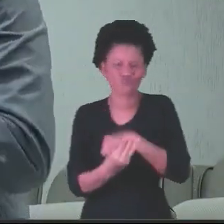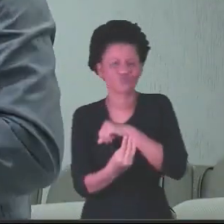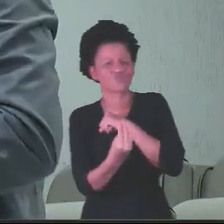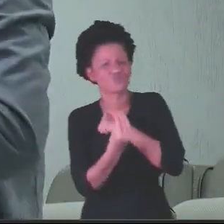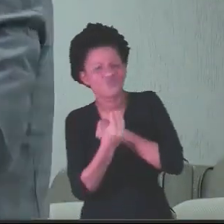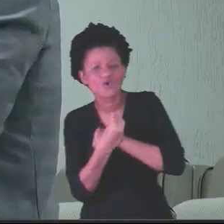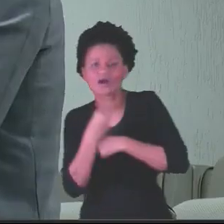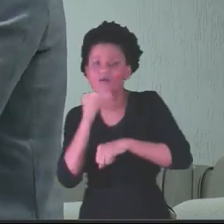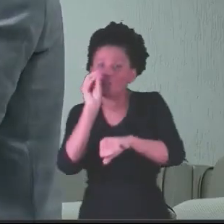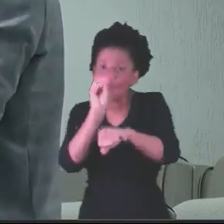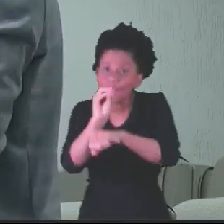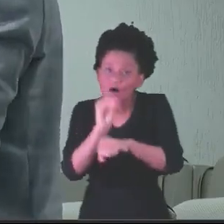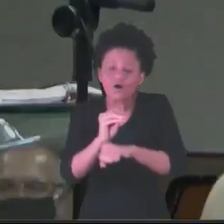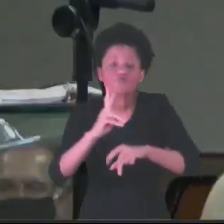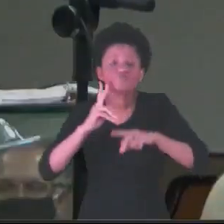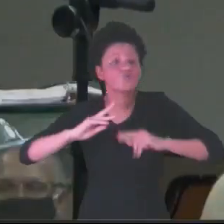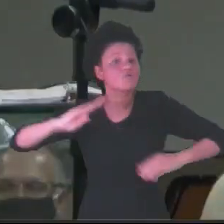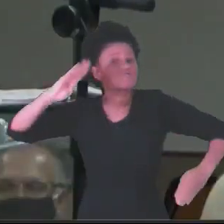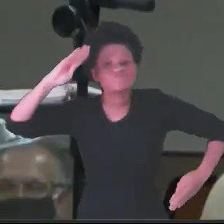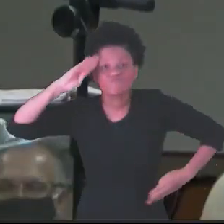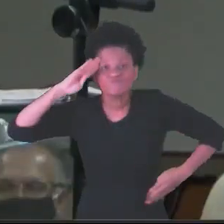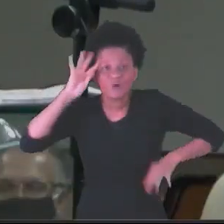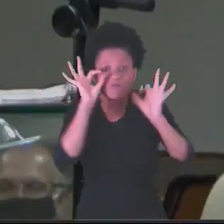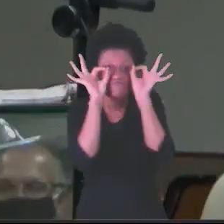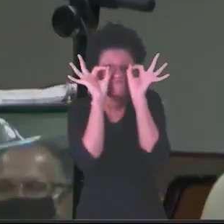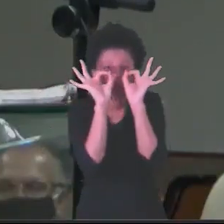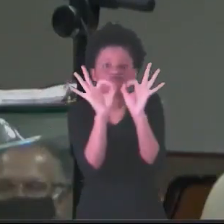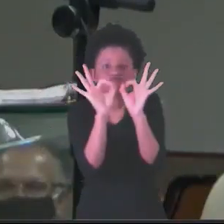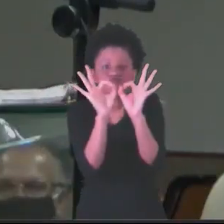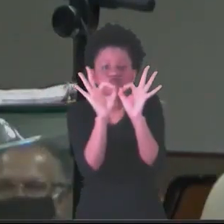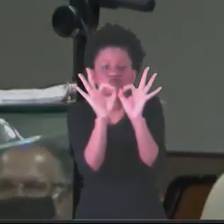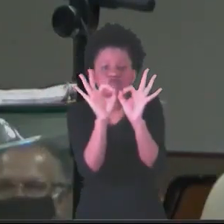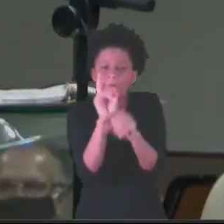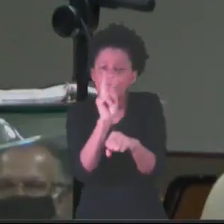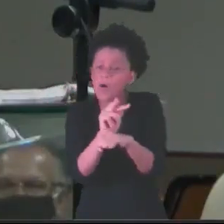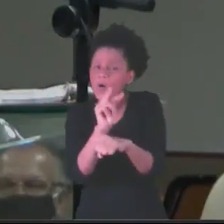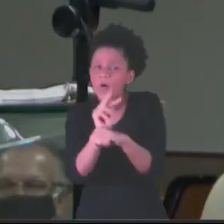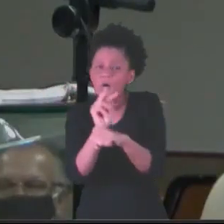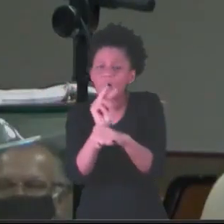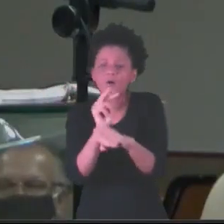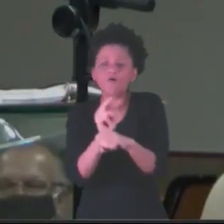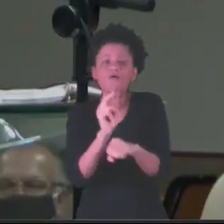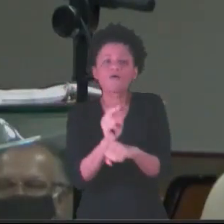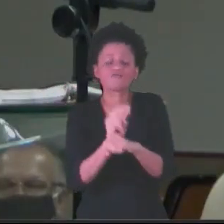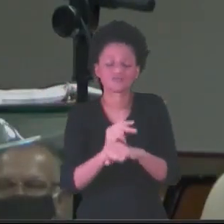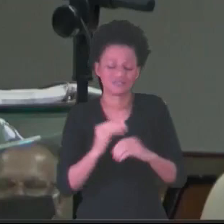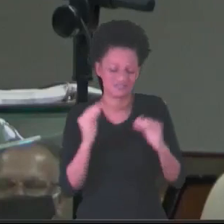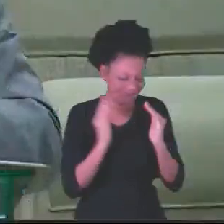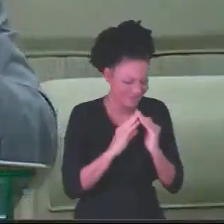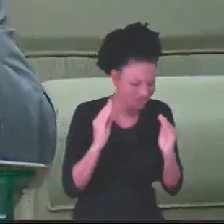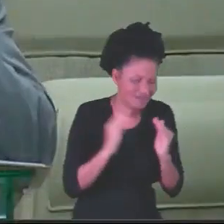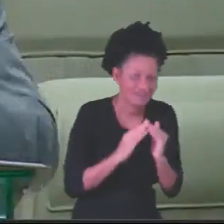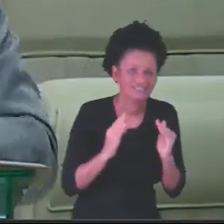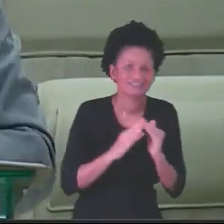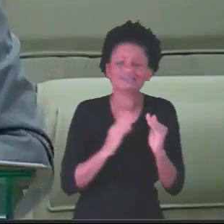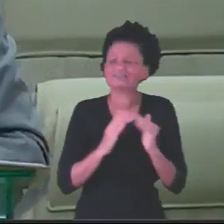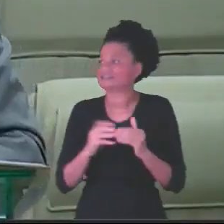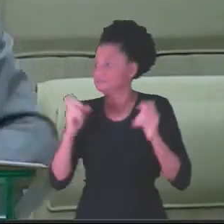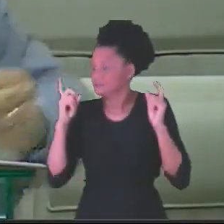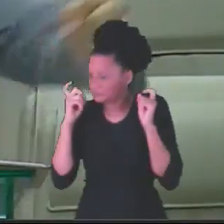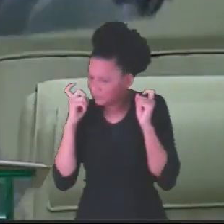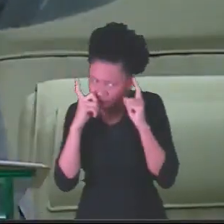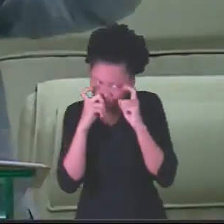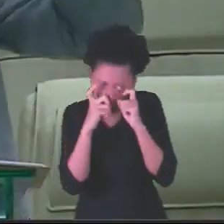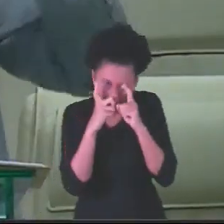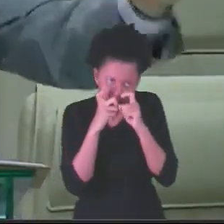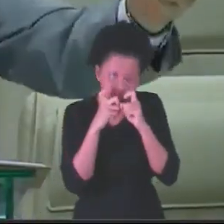como sentinela que não arreda o pé de perto de você você aqui na sua casa passando momentos difíceis